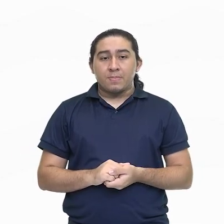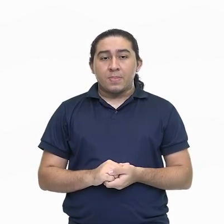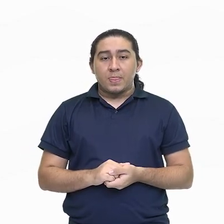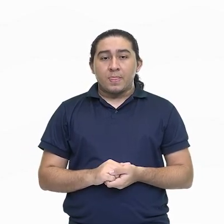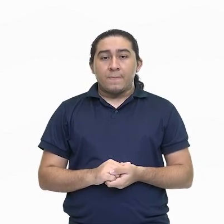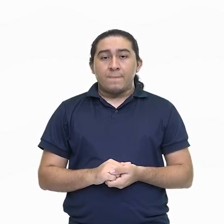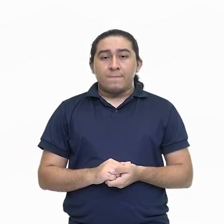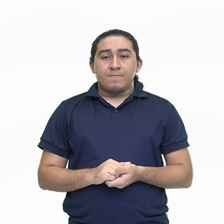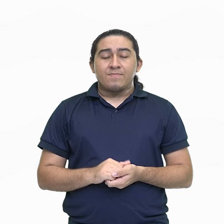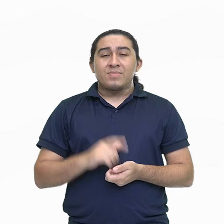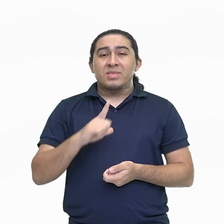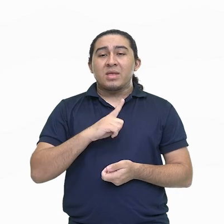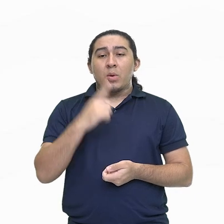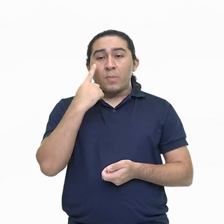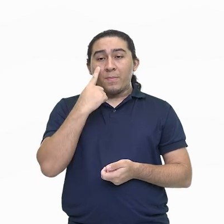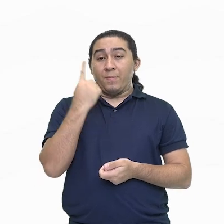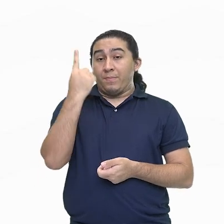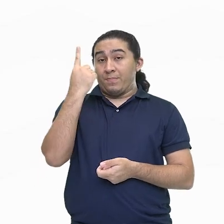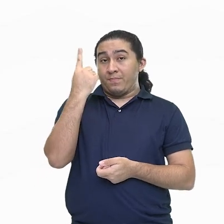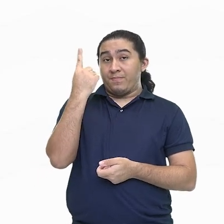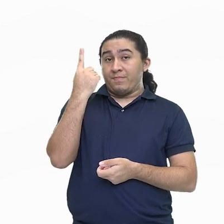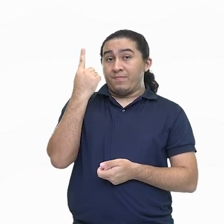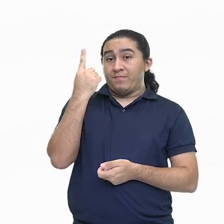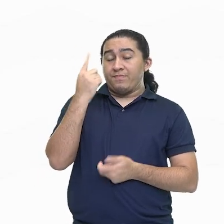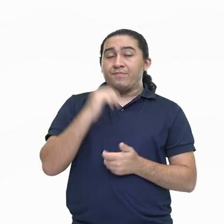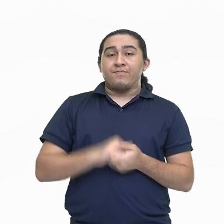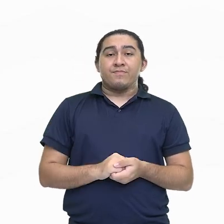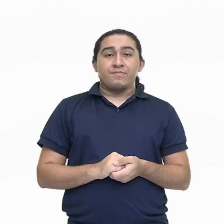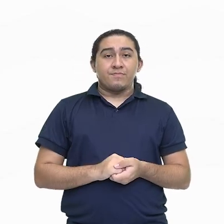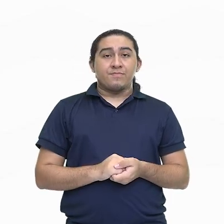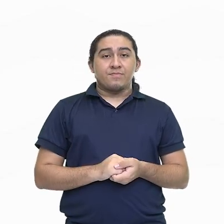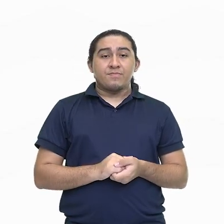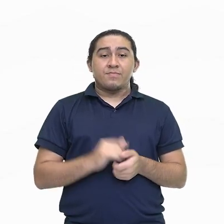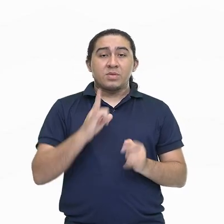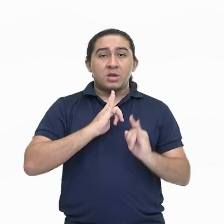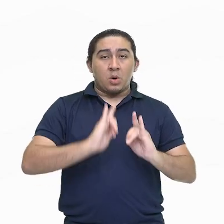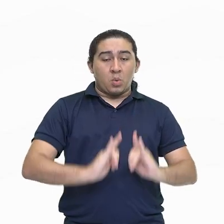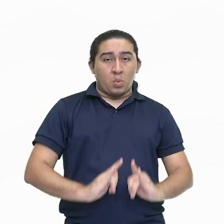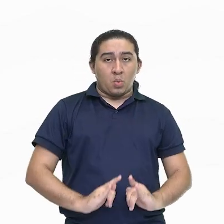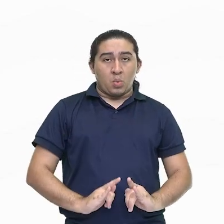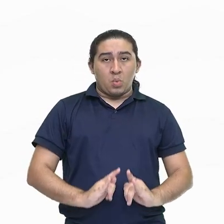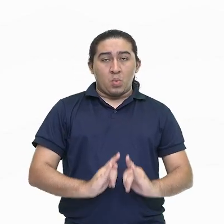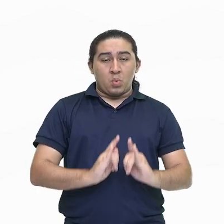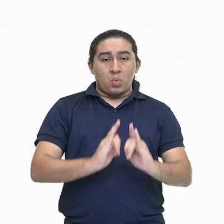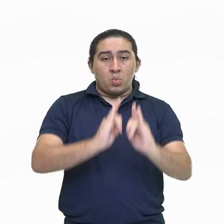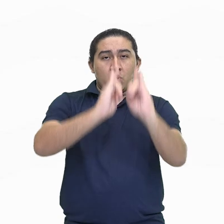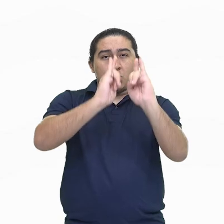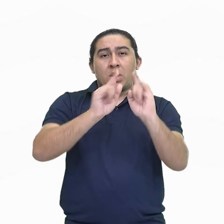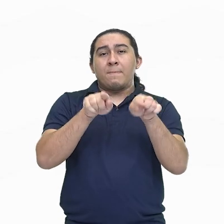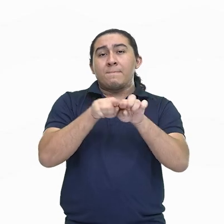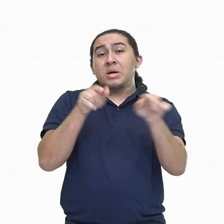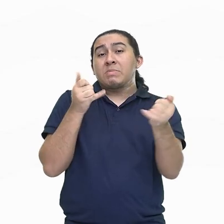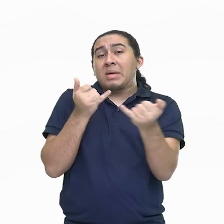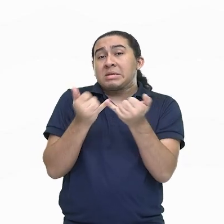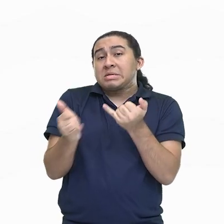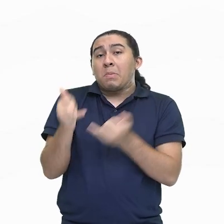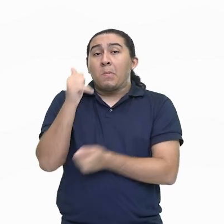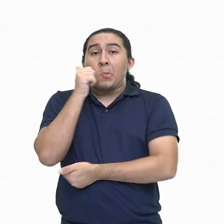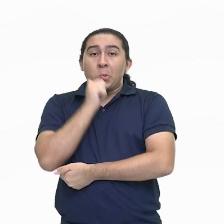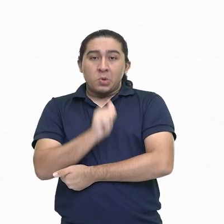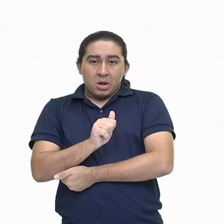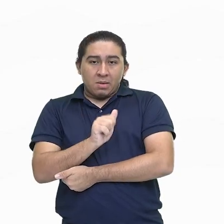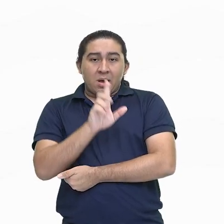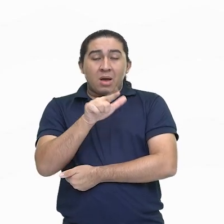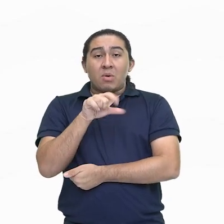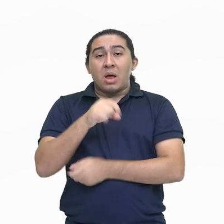chamadas cariátides, que eram colunas em forma de mulheres, em homenagem aos jovens da